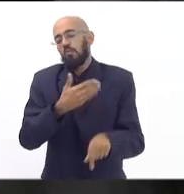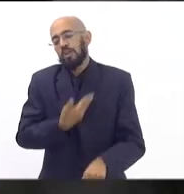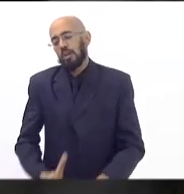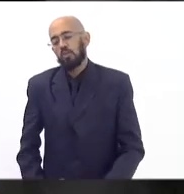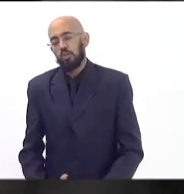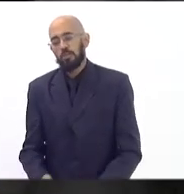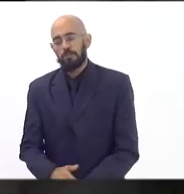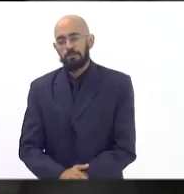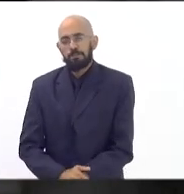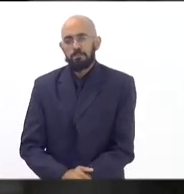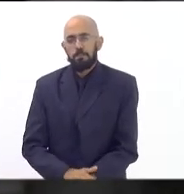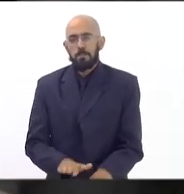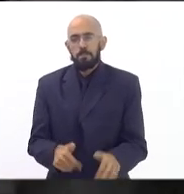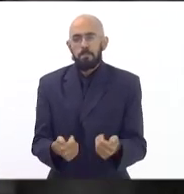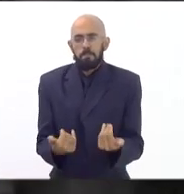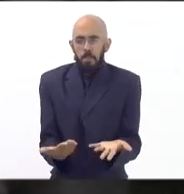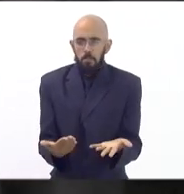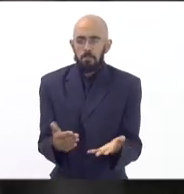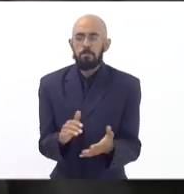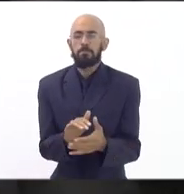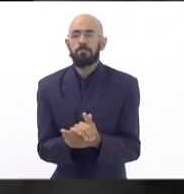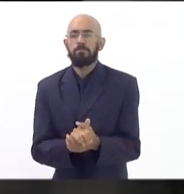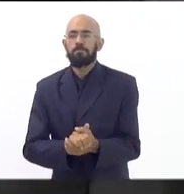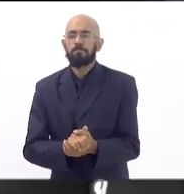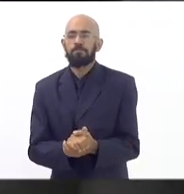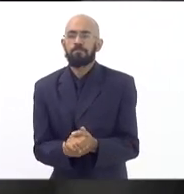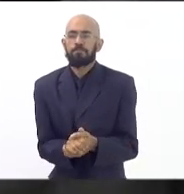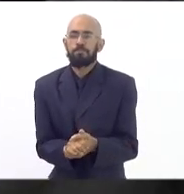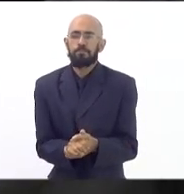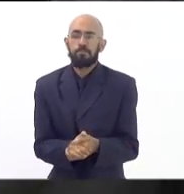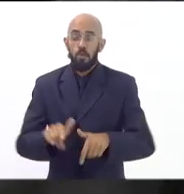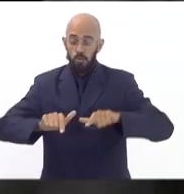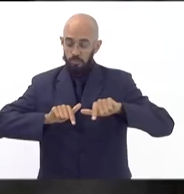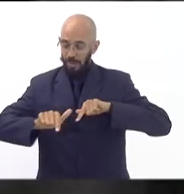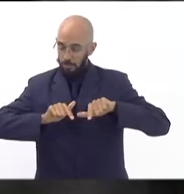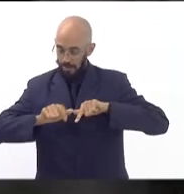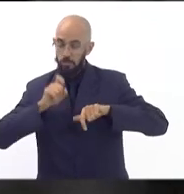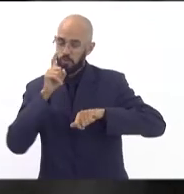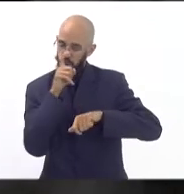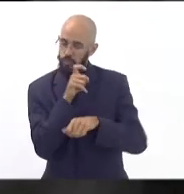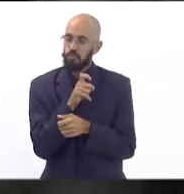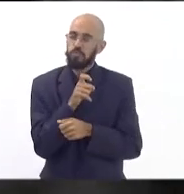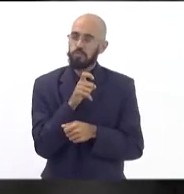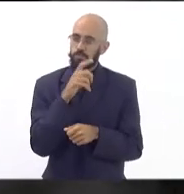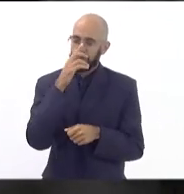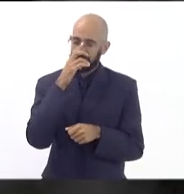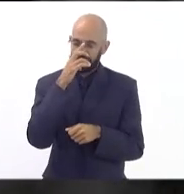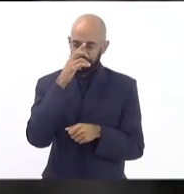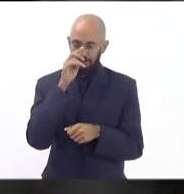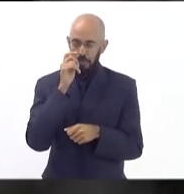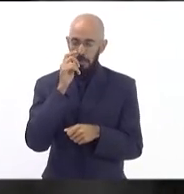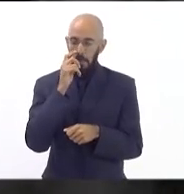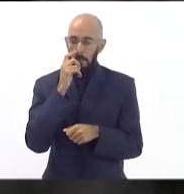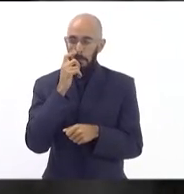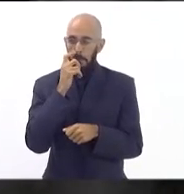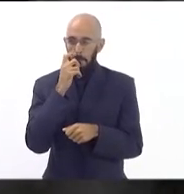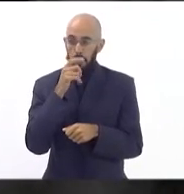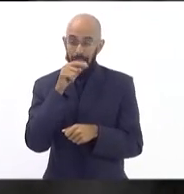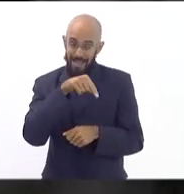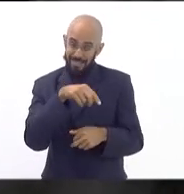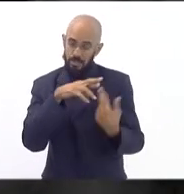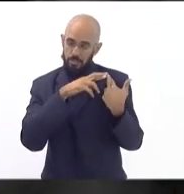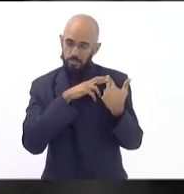né É É e o trabalho muito difícil é deputado assim essa